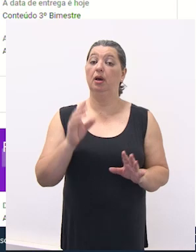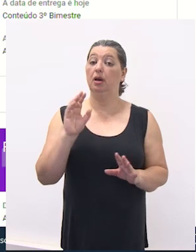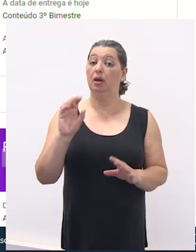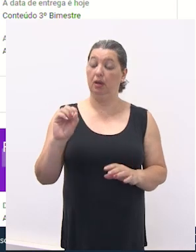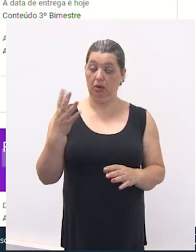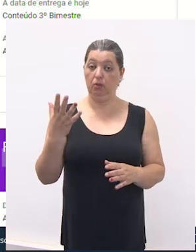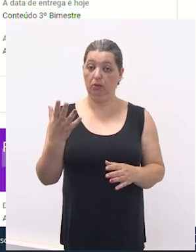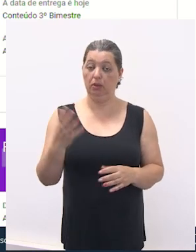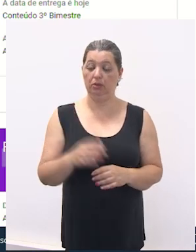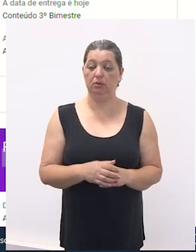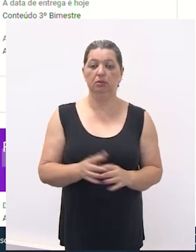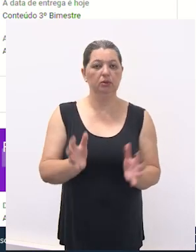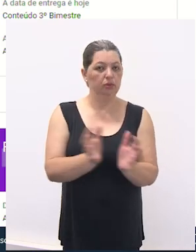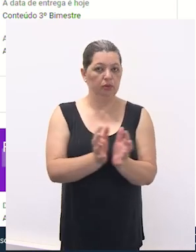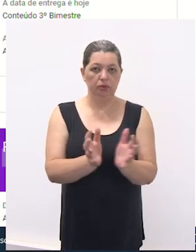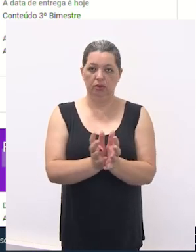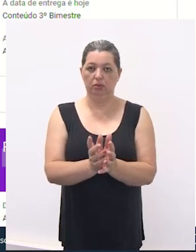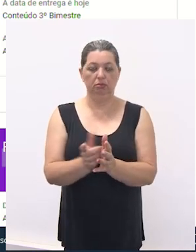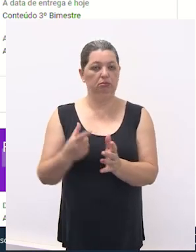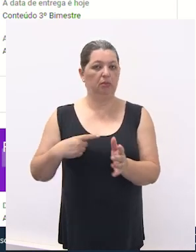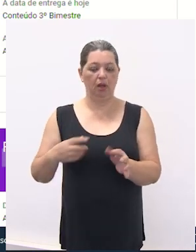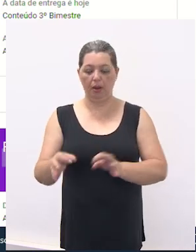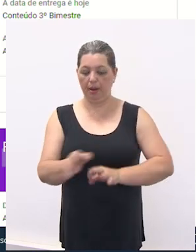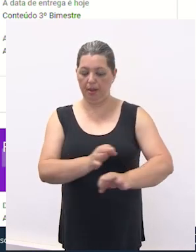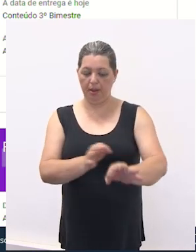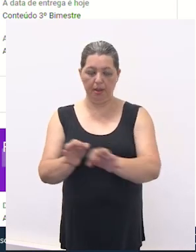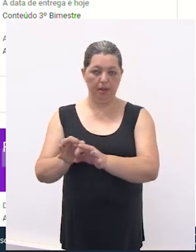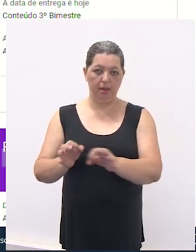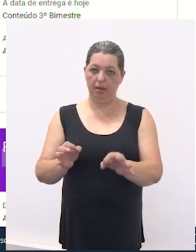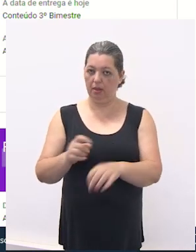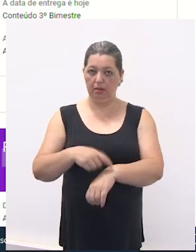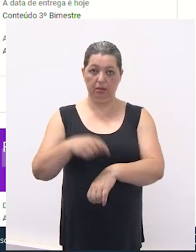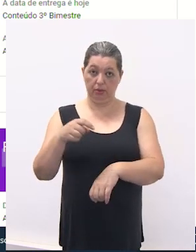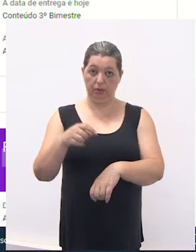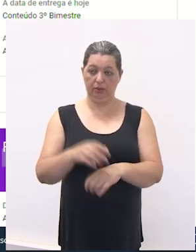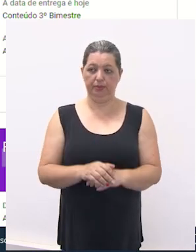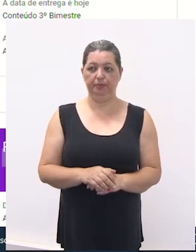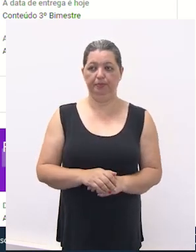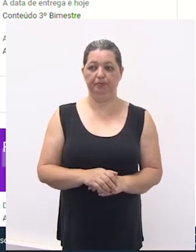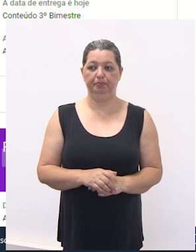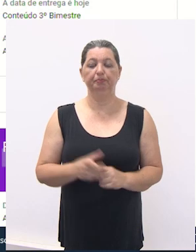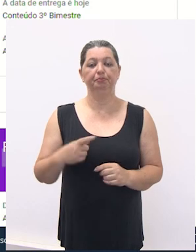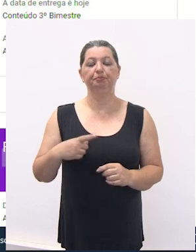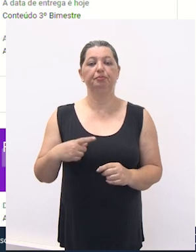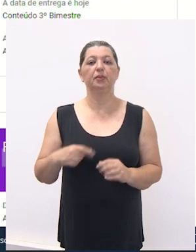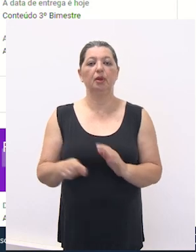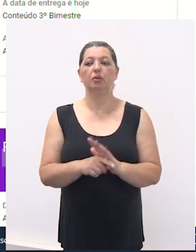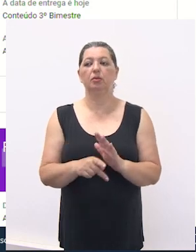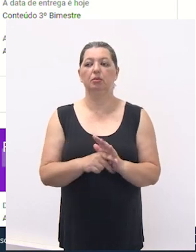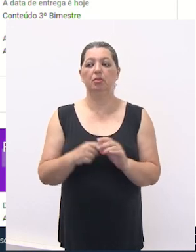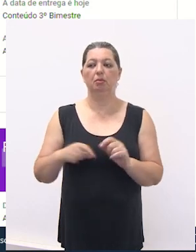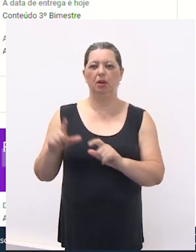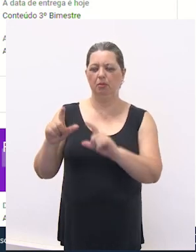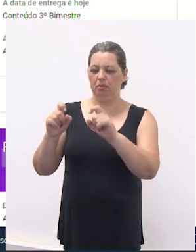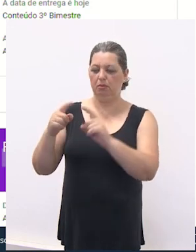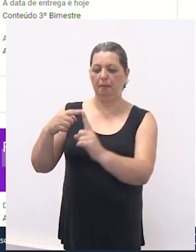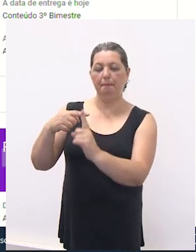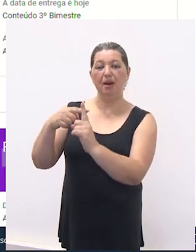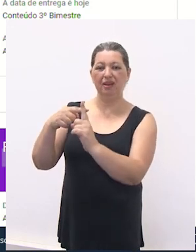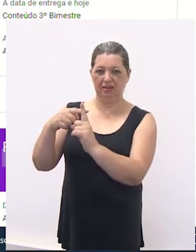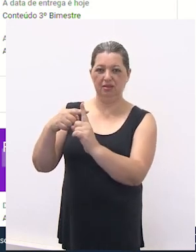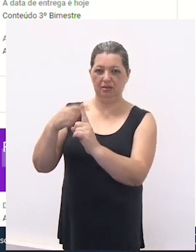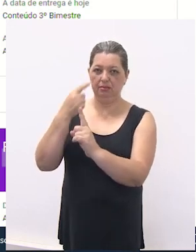as turmas elas não são sincronizadas automaticamente, a gente tem a saída de vir aqui no maisinho, ó,